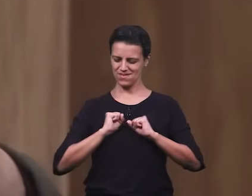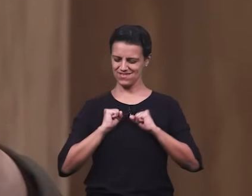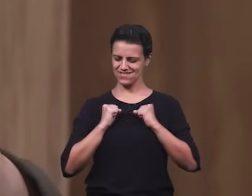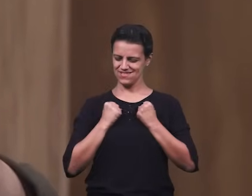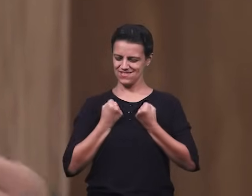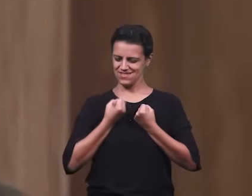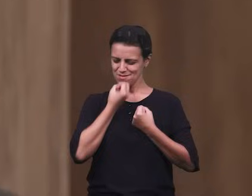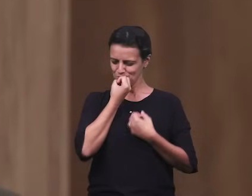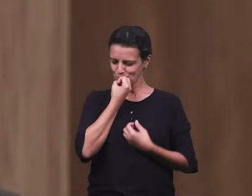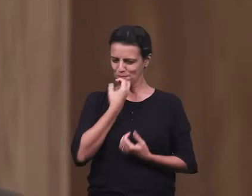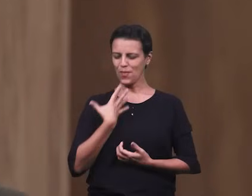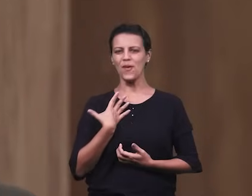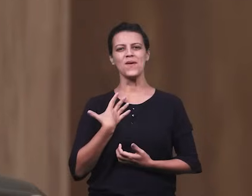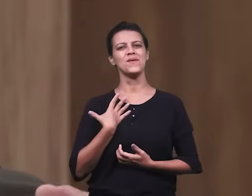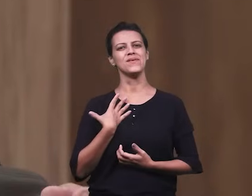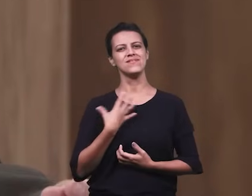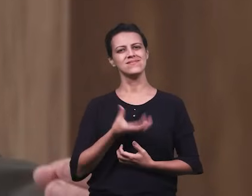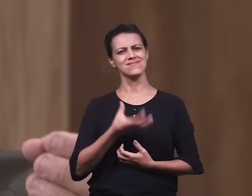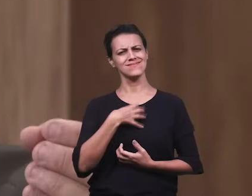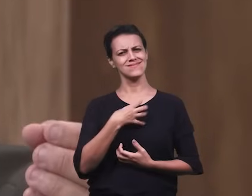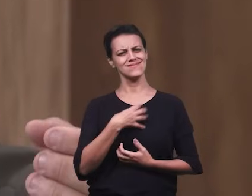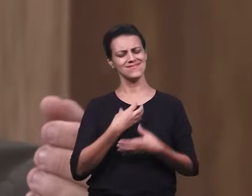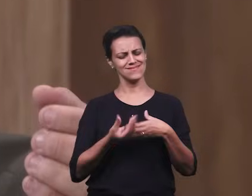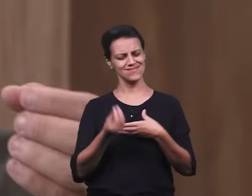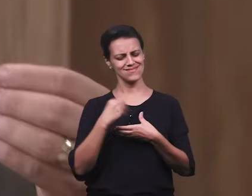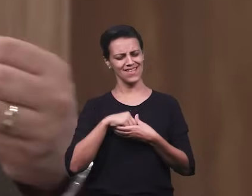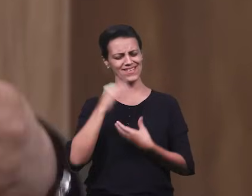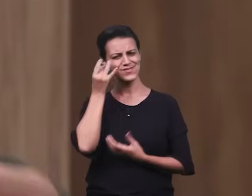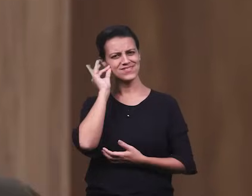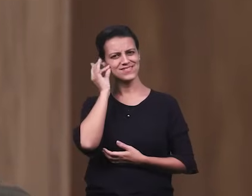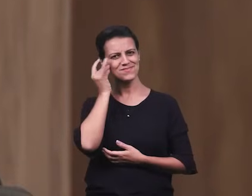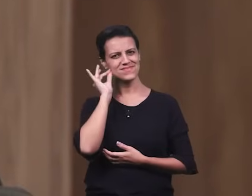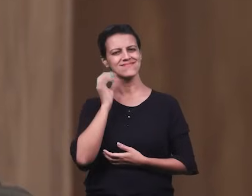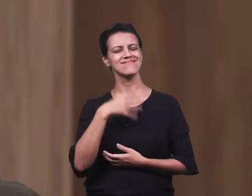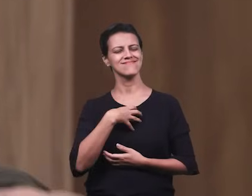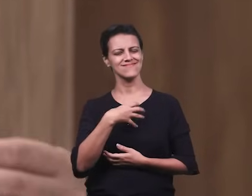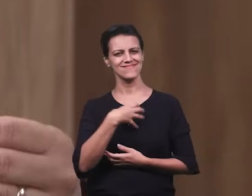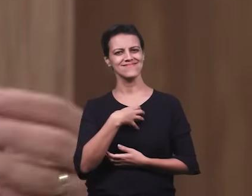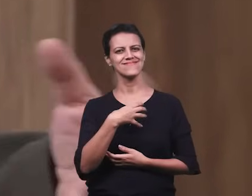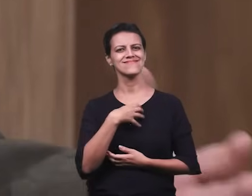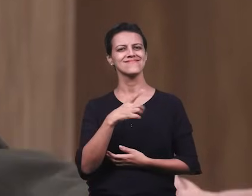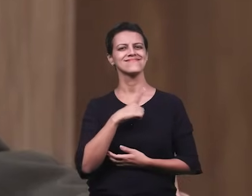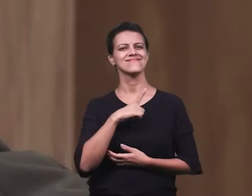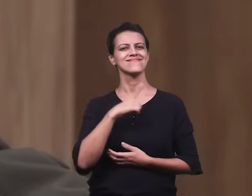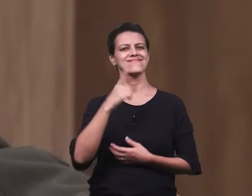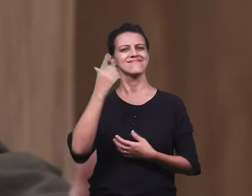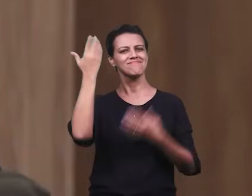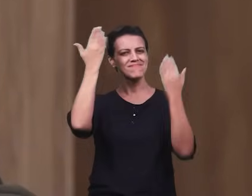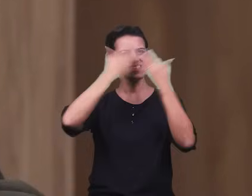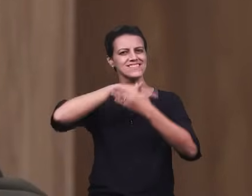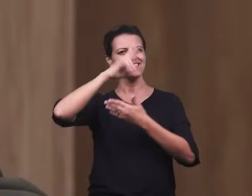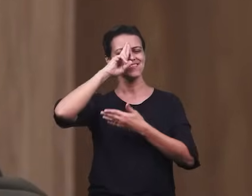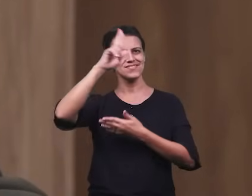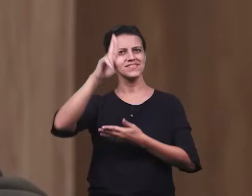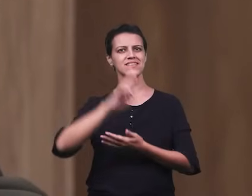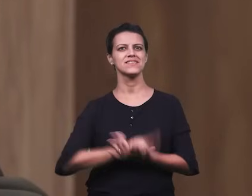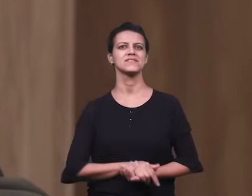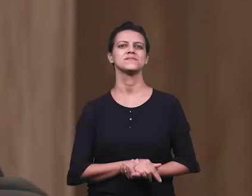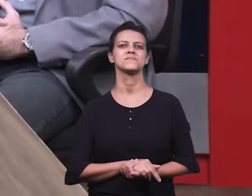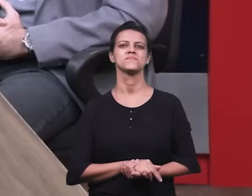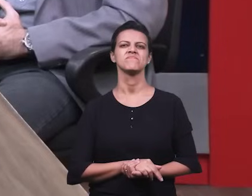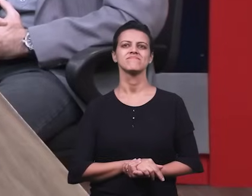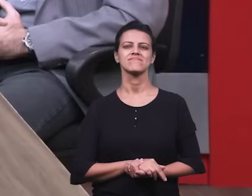para o nosso espírito, né? Vai atingir aquilo que são os sentidos da nossa alma. Nós vamos sentir a presença do Senhor, que é maravilhosa.